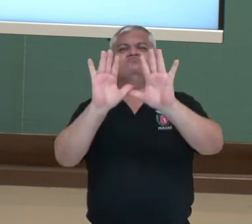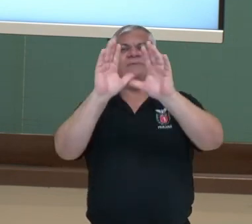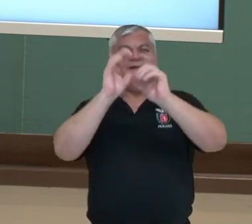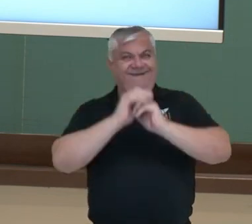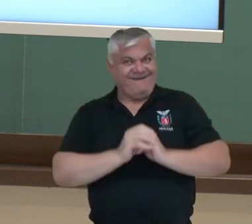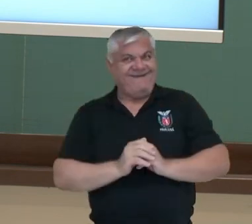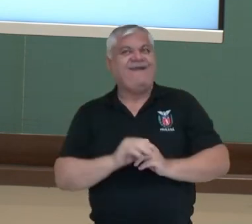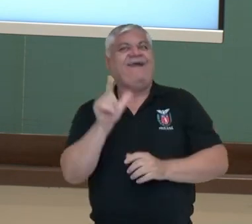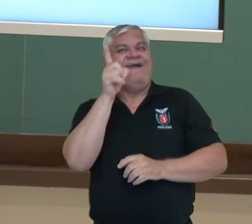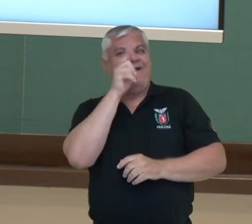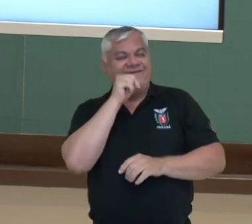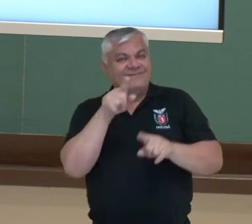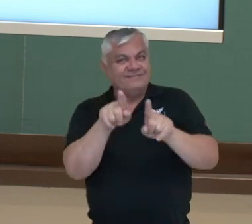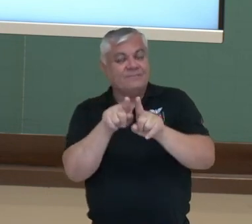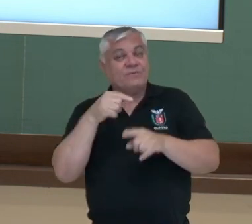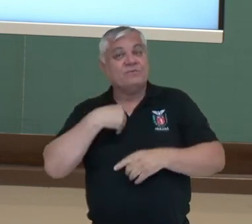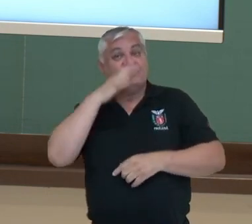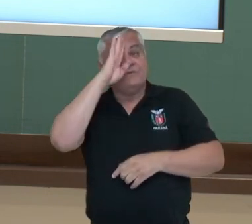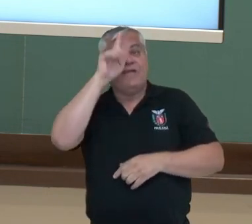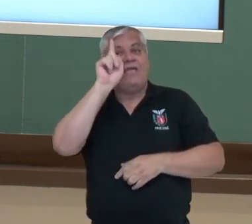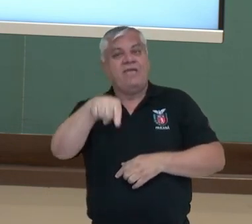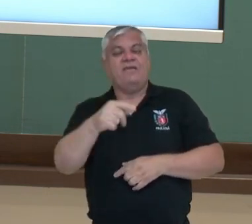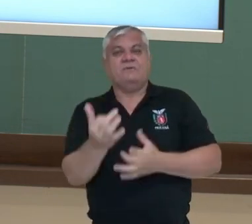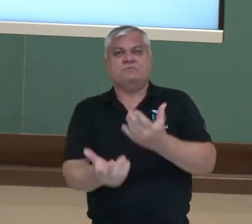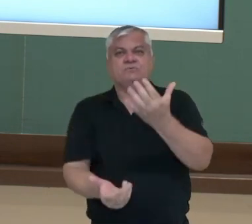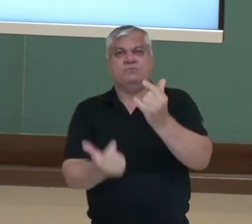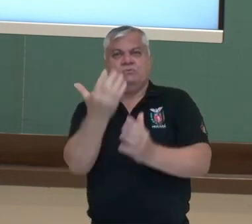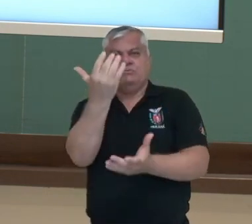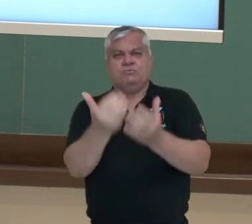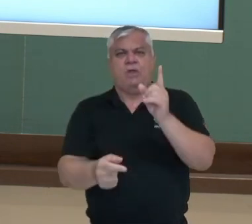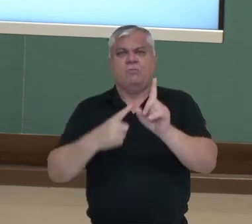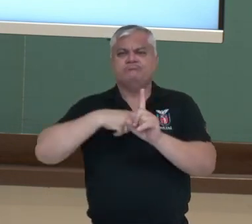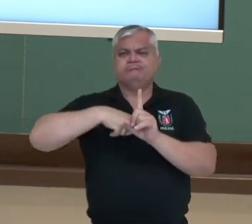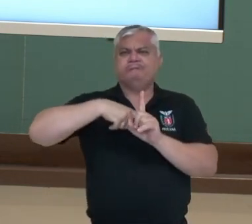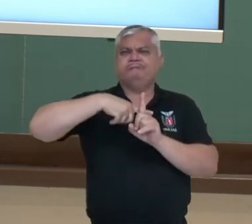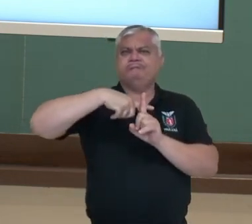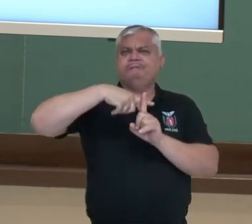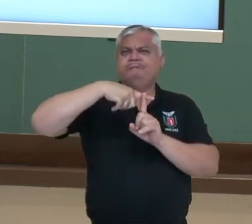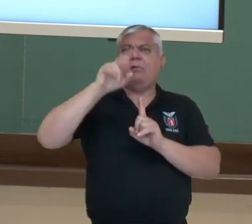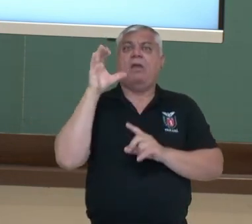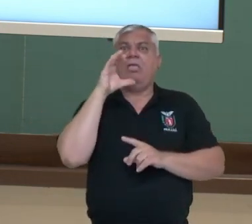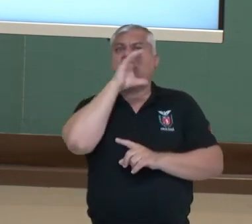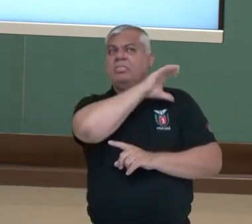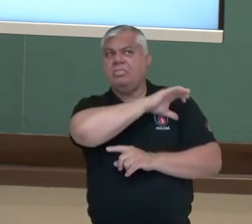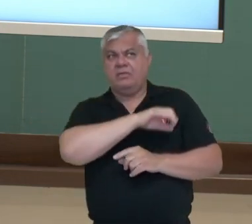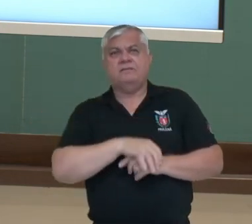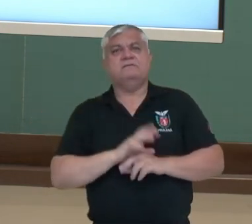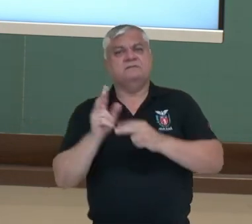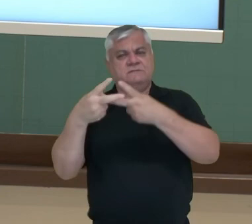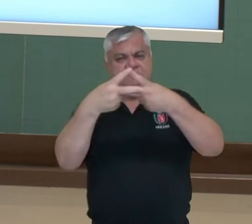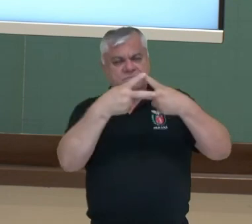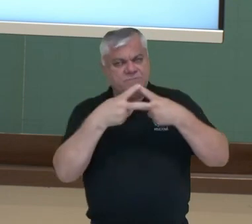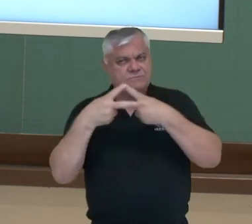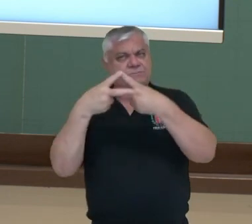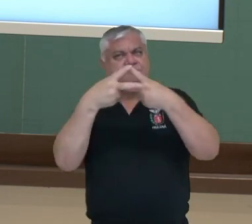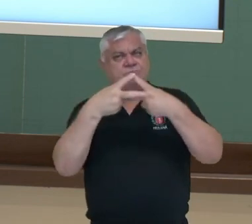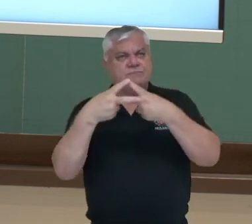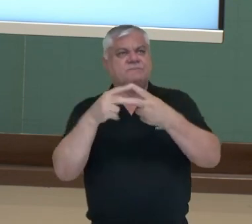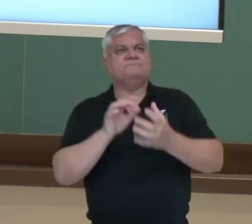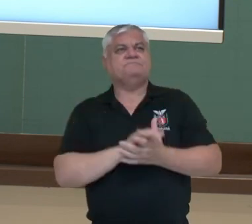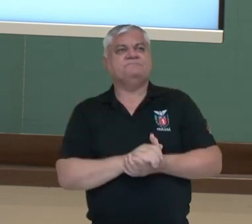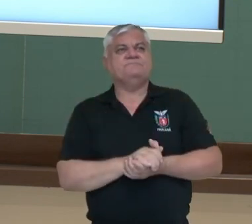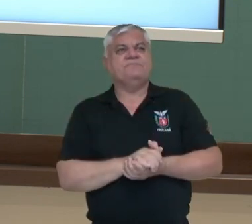e o objetivo principal é calor, energia. Esse aqui é a reação química de combustão.